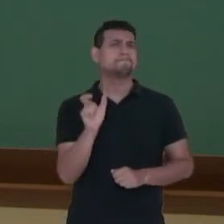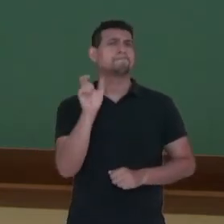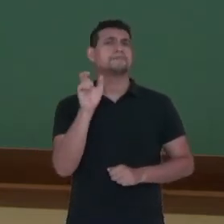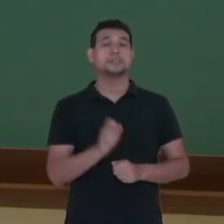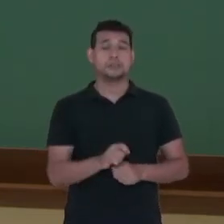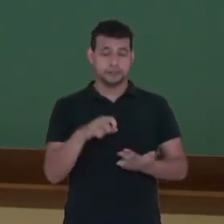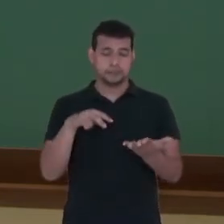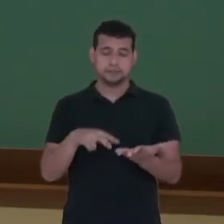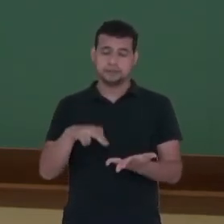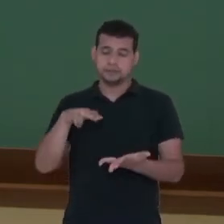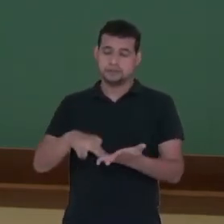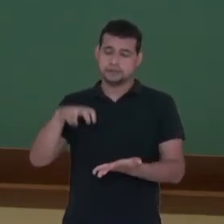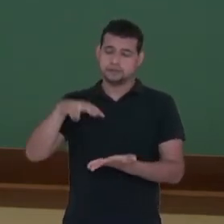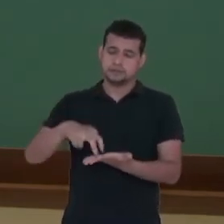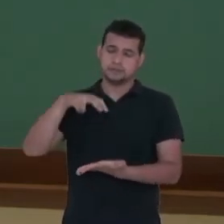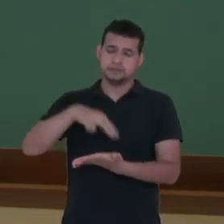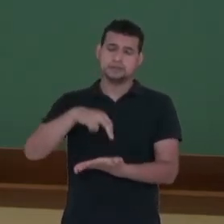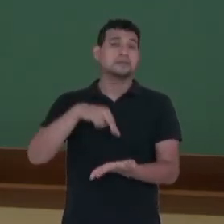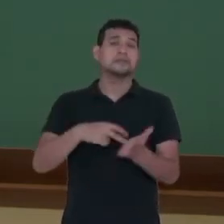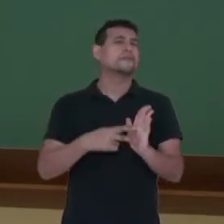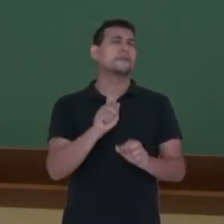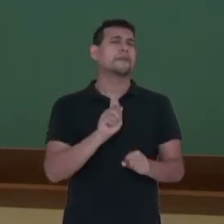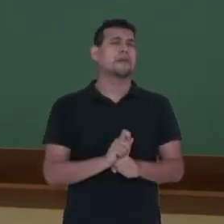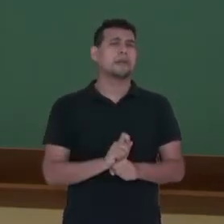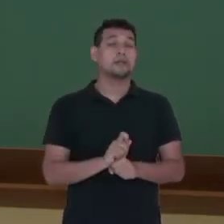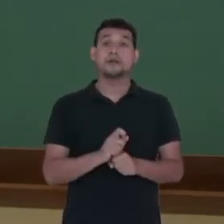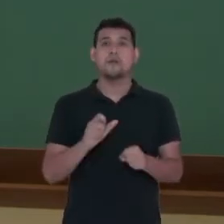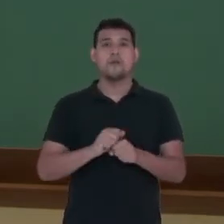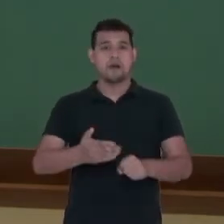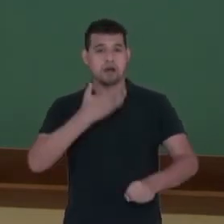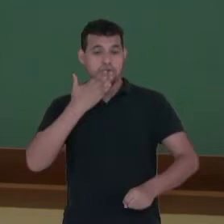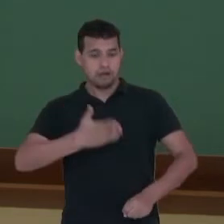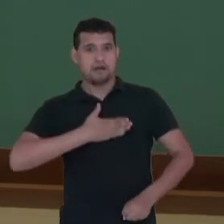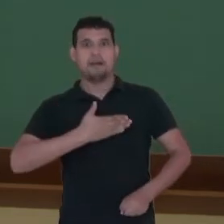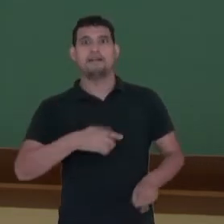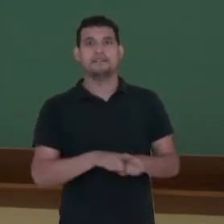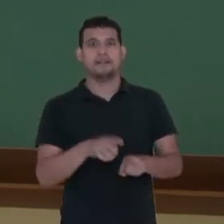se torne aí um espetáculo, né,